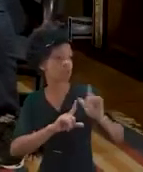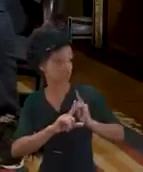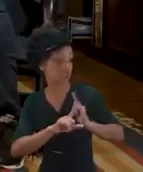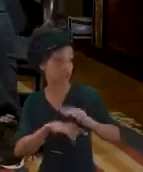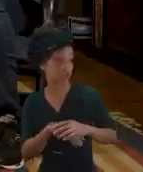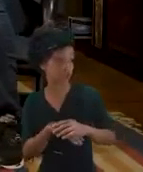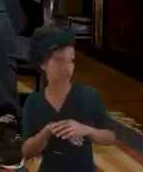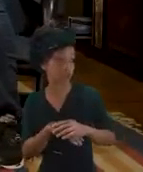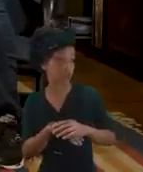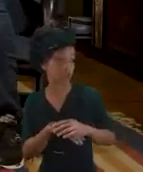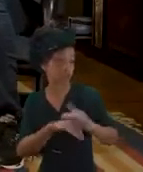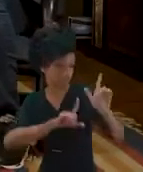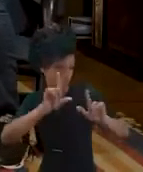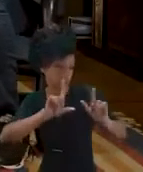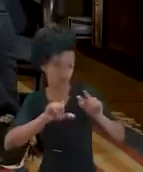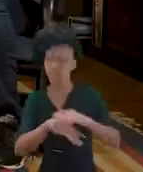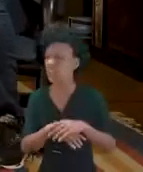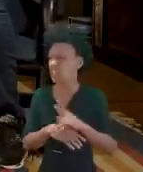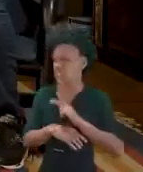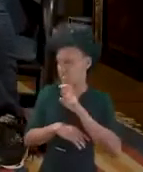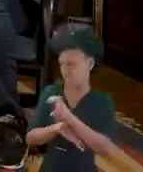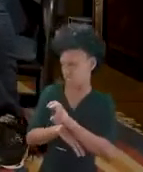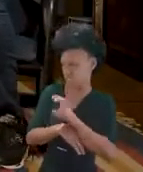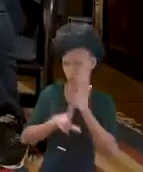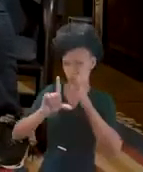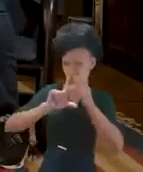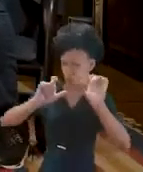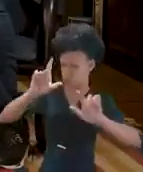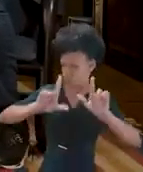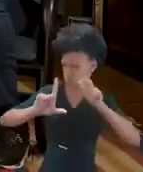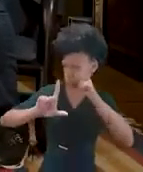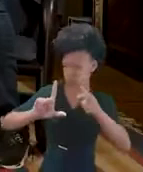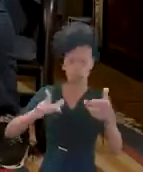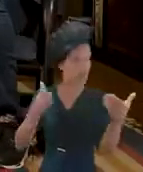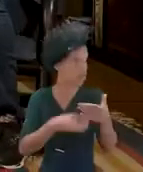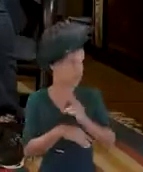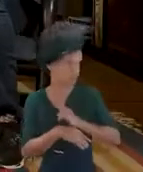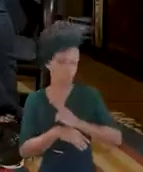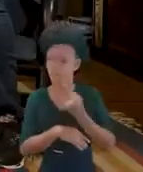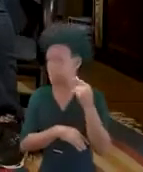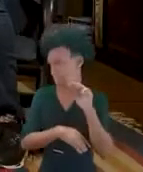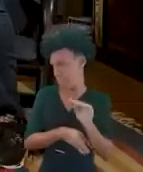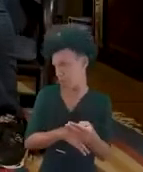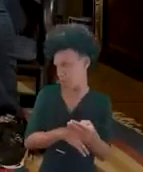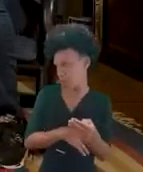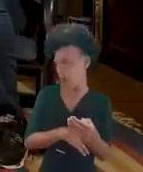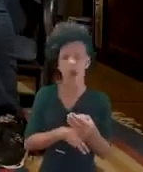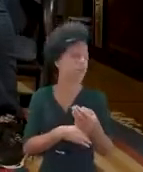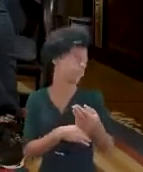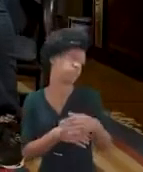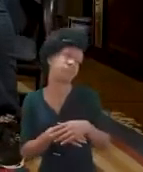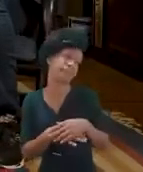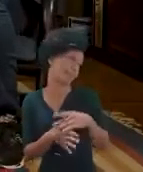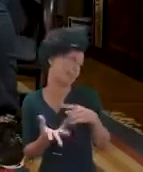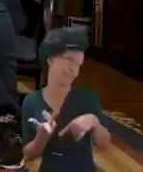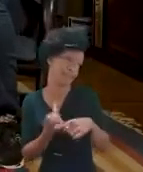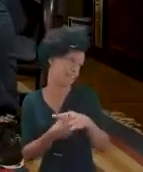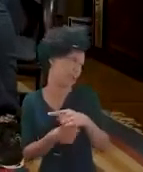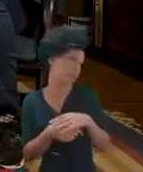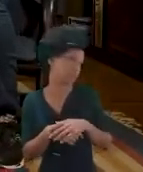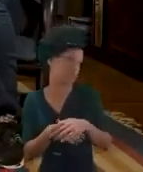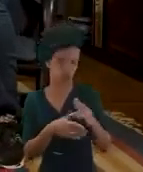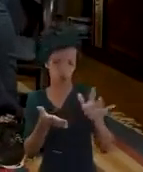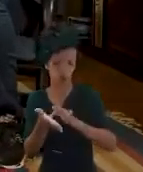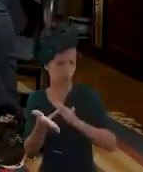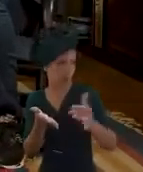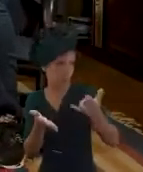83 programa que eu falo canais de televisão tinha 55 emissoras hoje você tem nenhum o infinito em cima de todo mundo